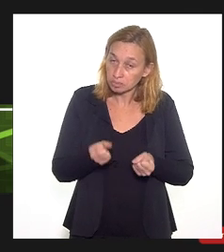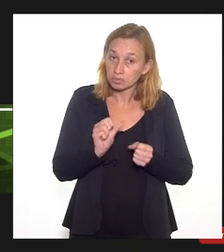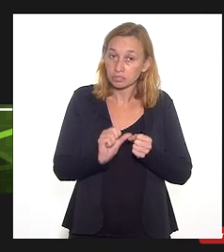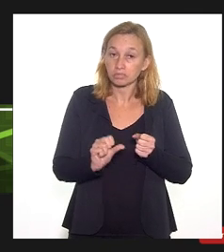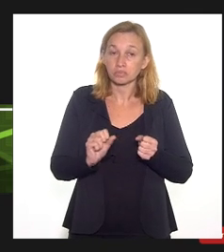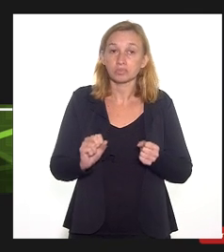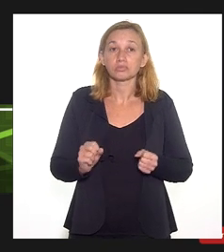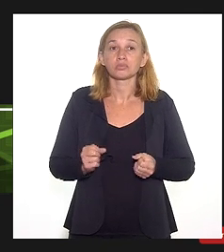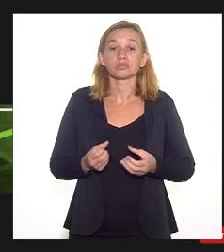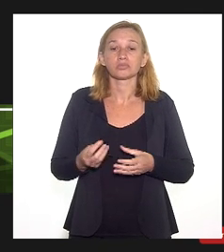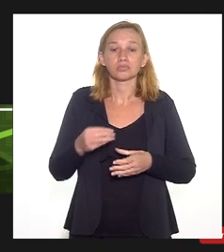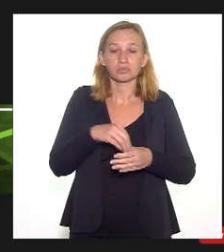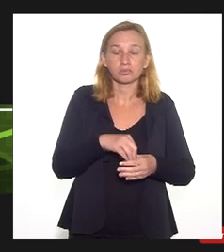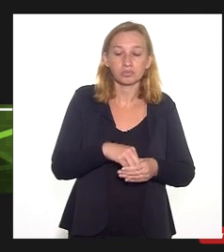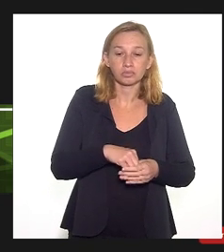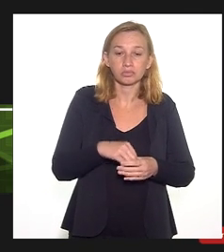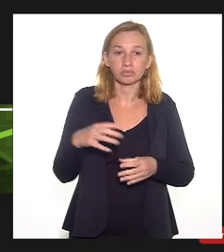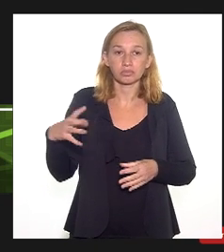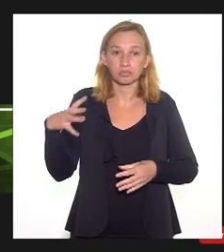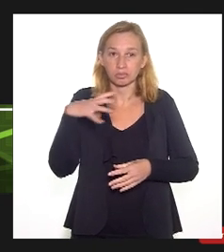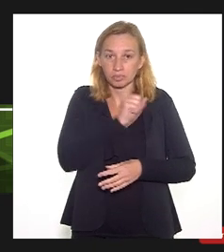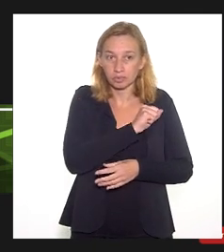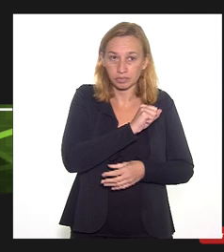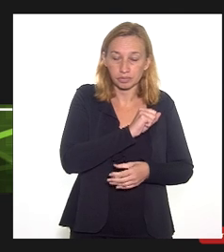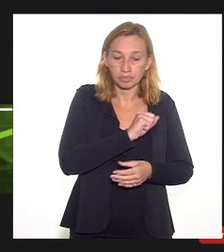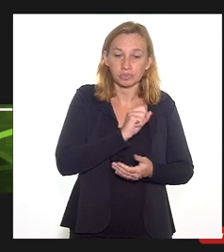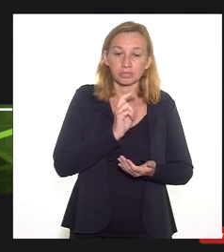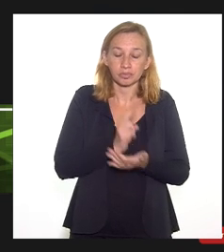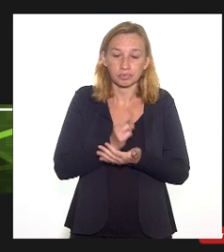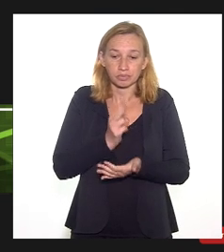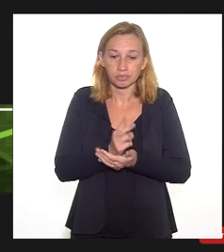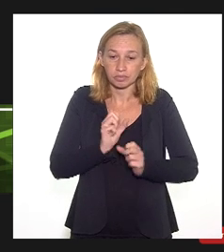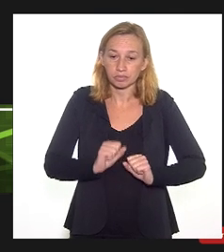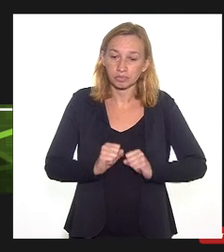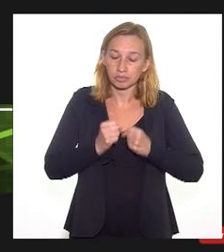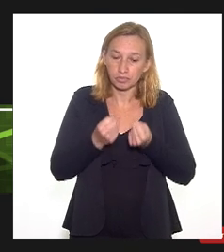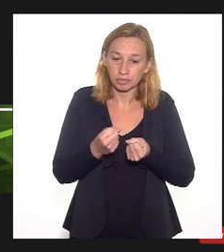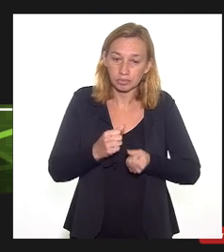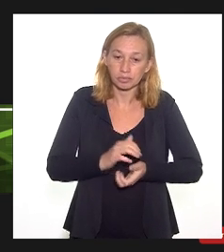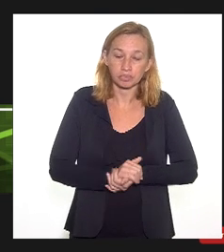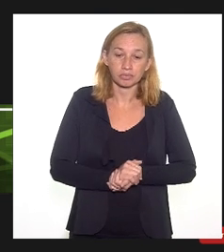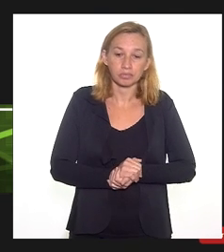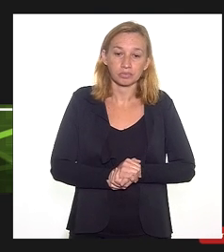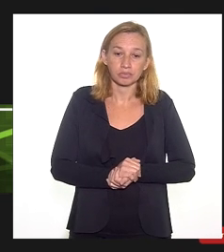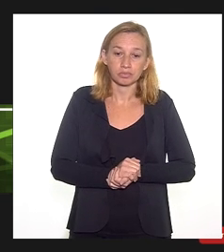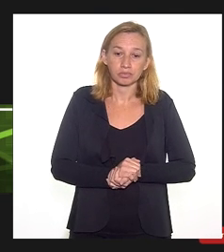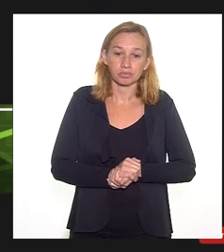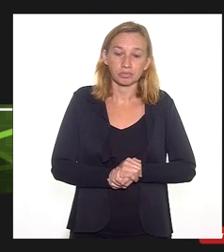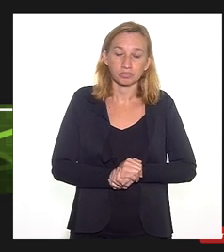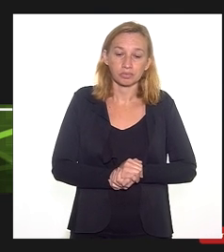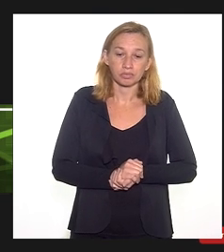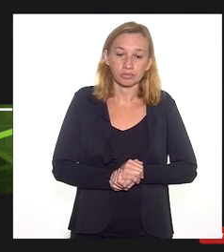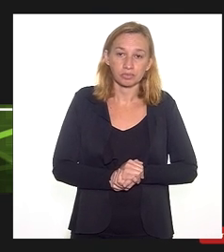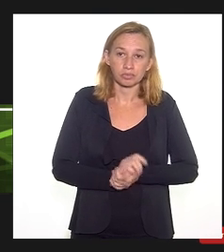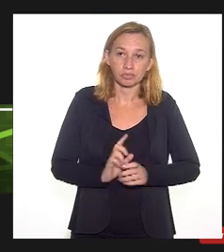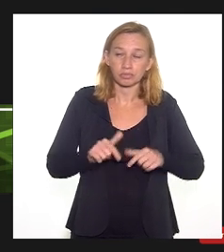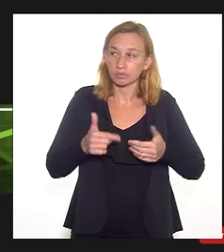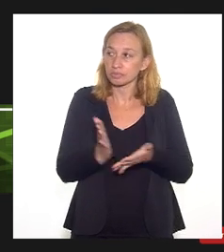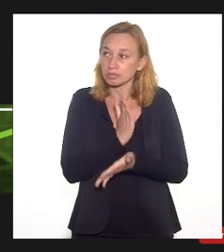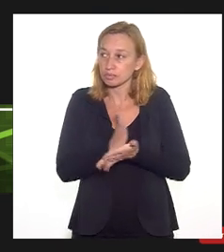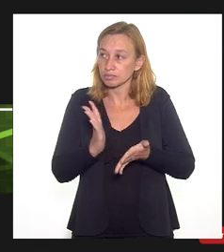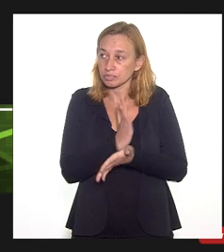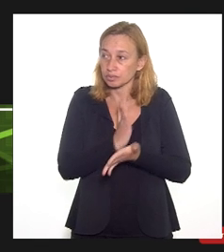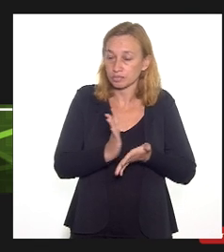para que ele fosse implantado de maneira rápida e apesar do esforço que foi feito para contestar algumas